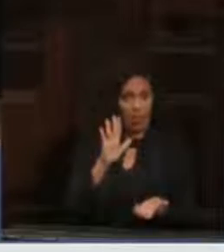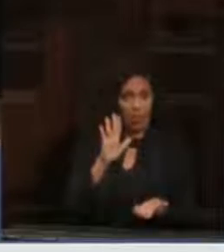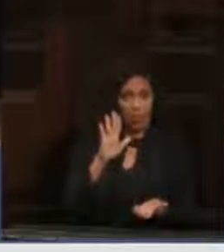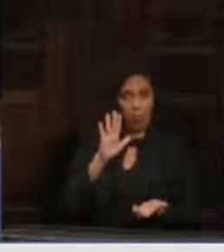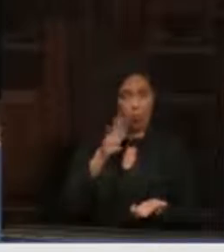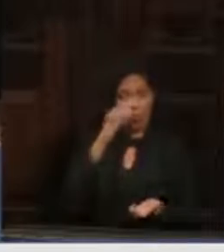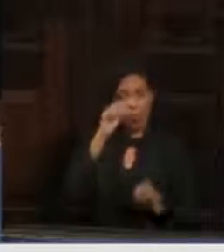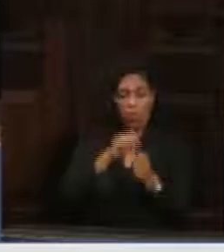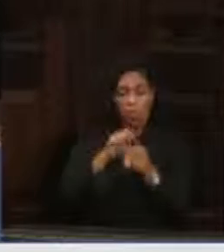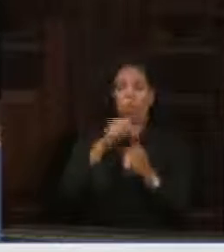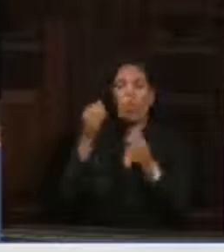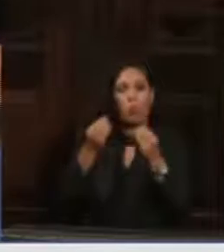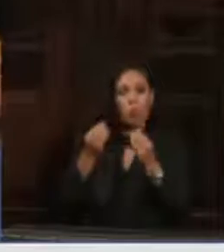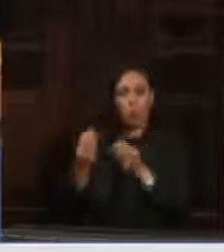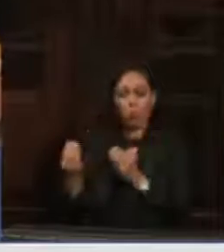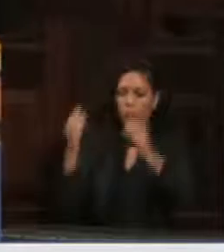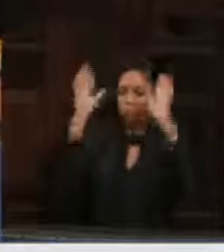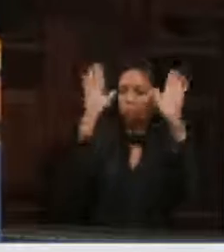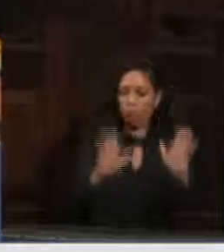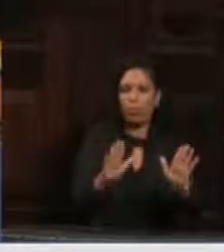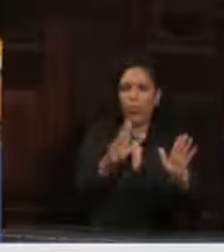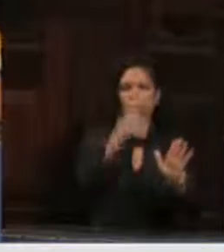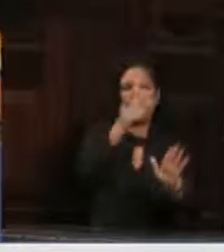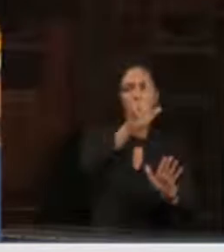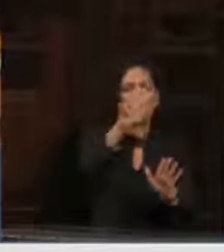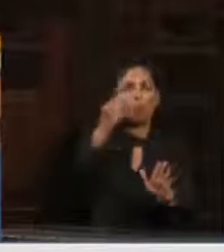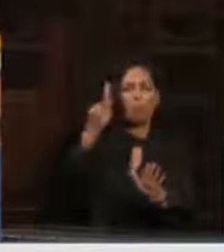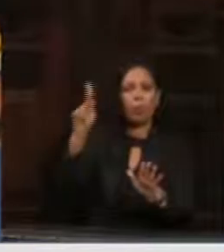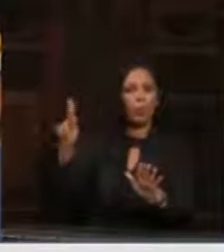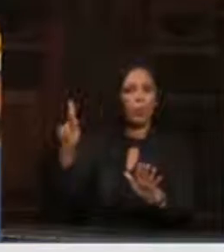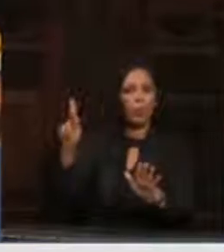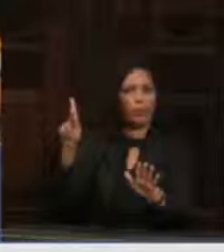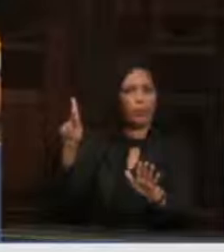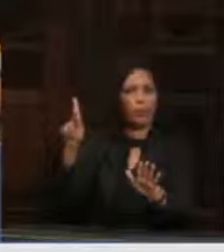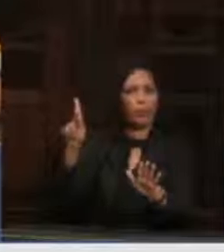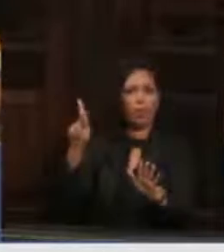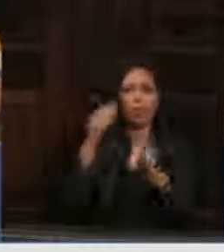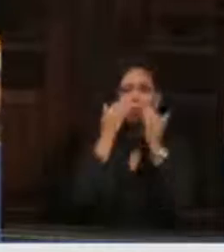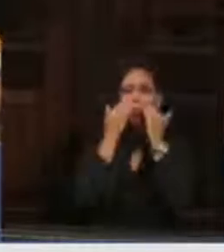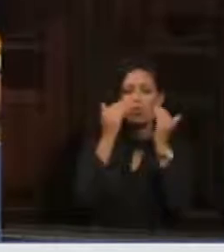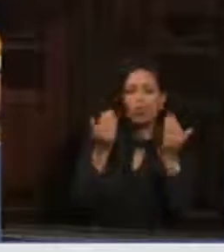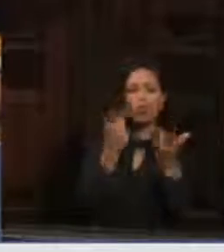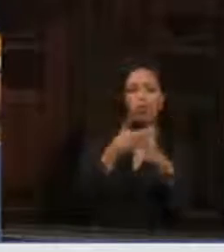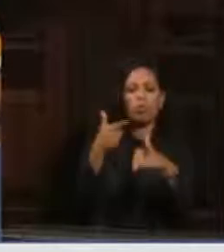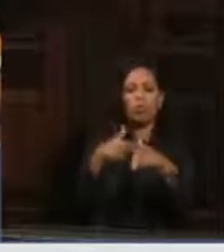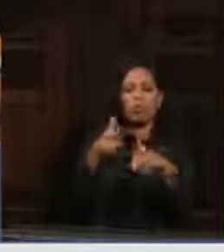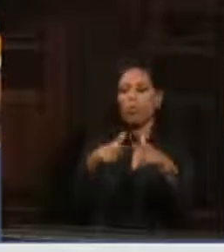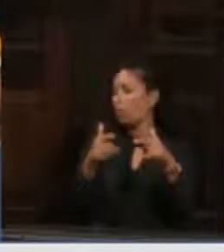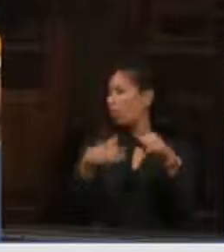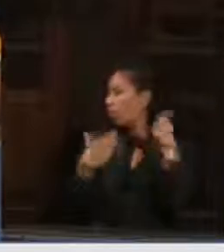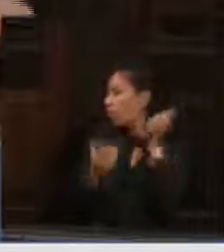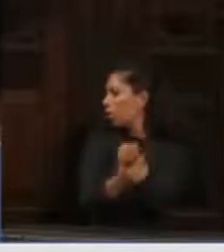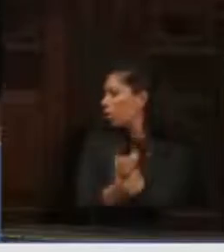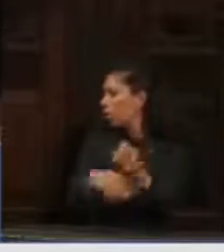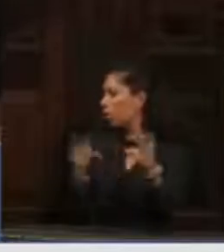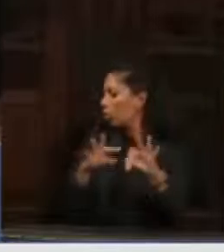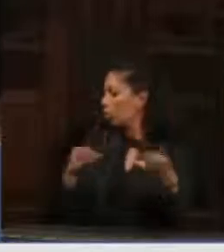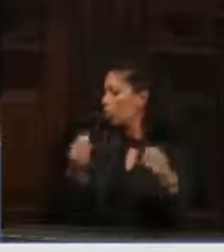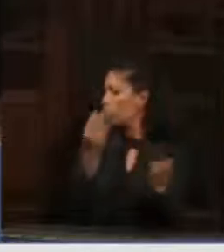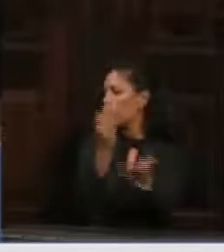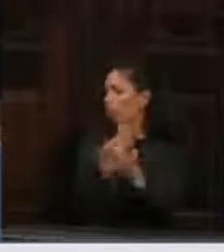UPPs como se fosse o grande problema da segurança pública, a favela, a periferia. E quando a